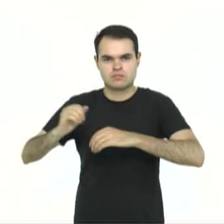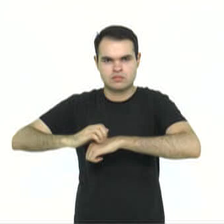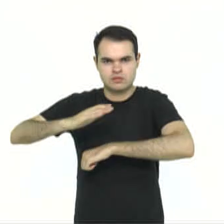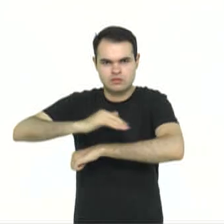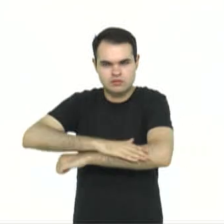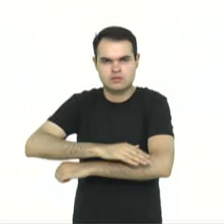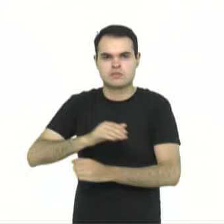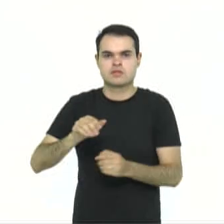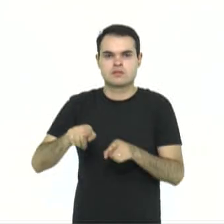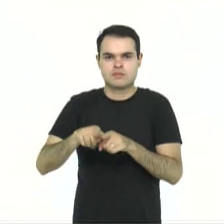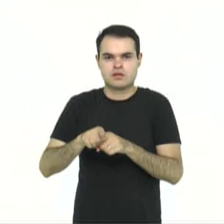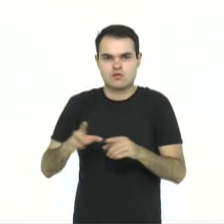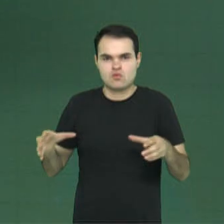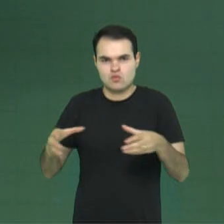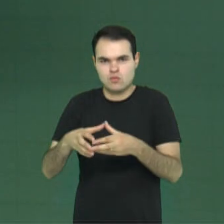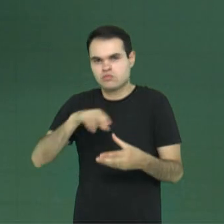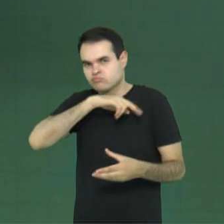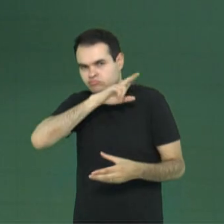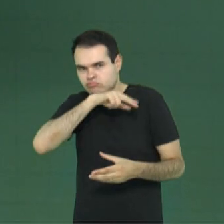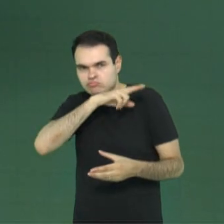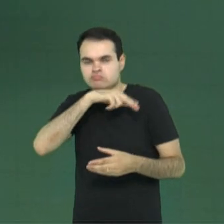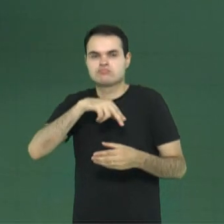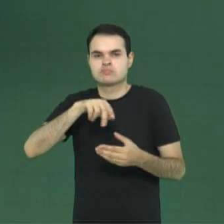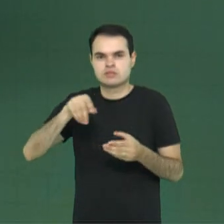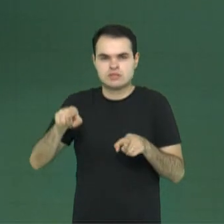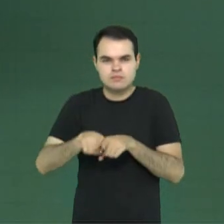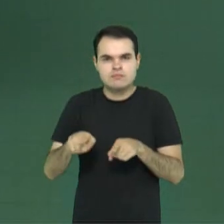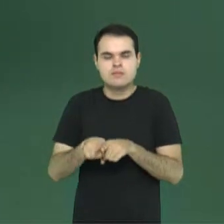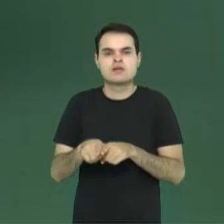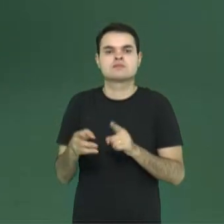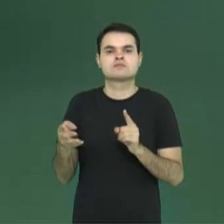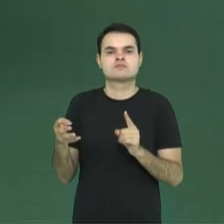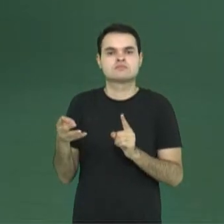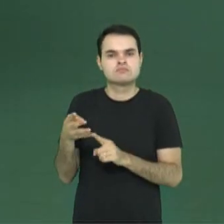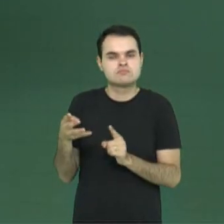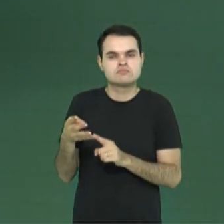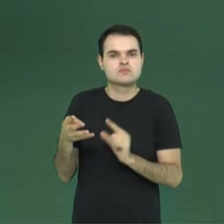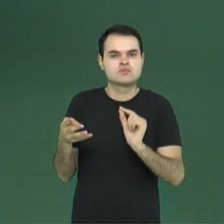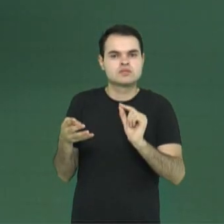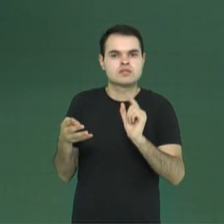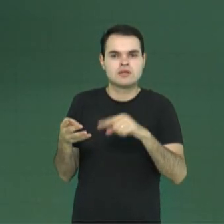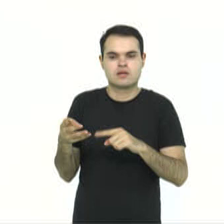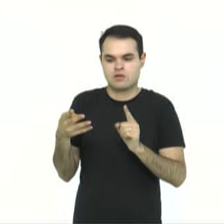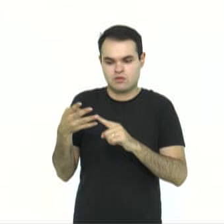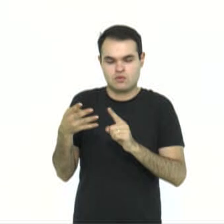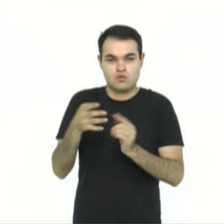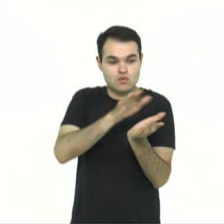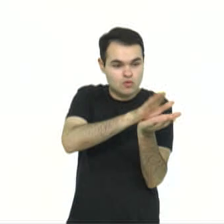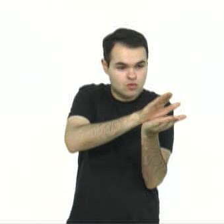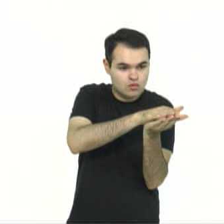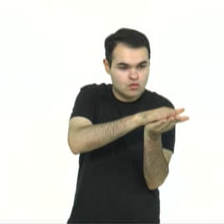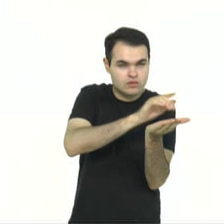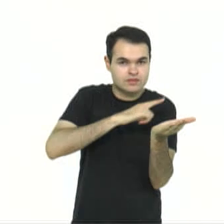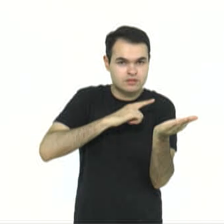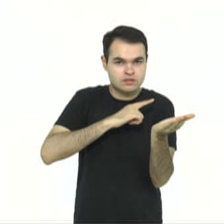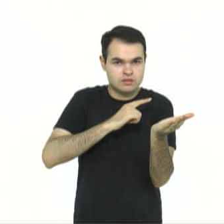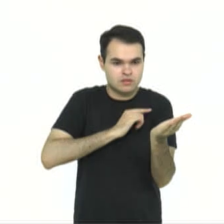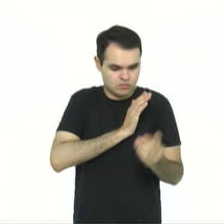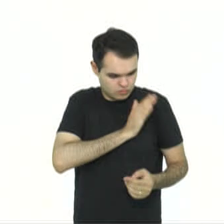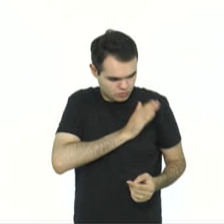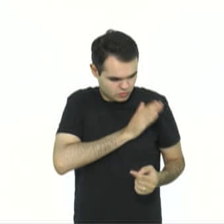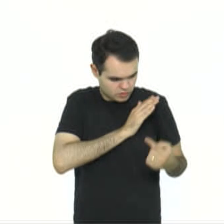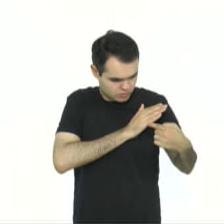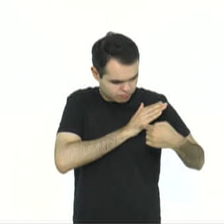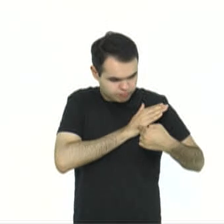não crocotilianos, e eu deixei um pontinho aqui importante para a gente lembrar, tá? Que os crocodilianos possuem o forame de Panizza,